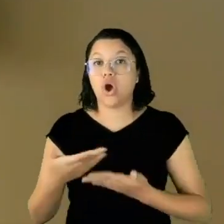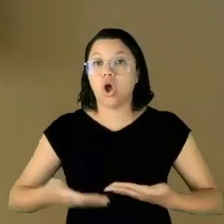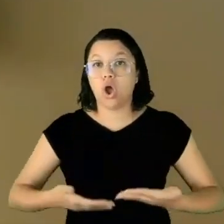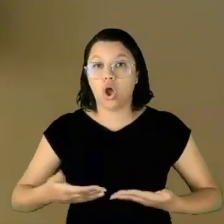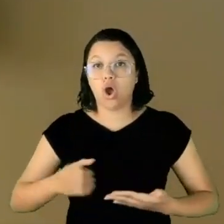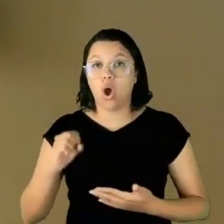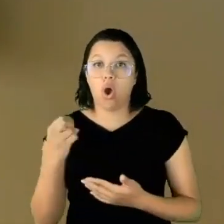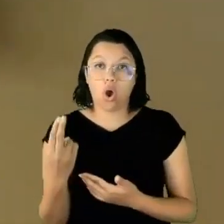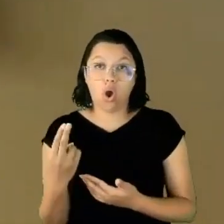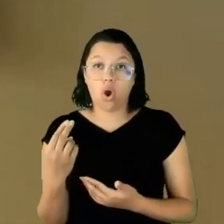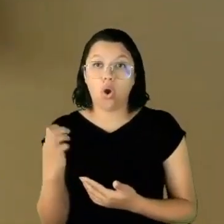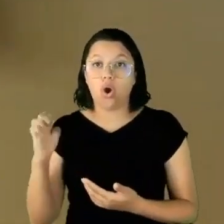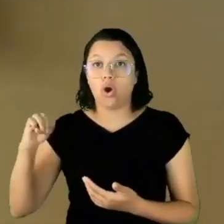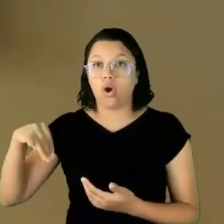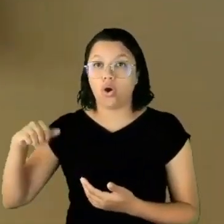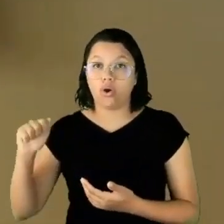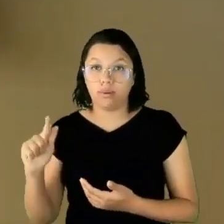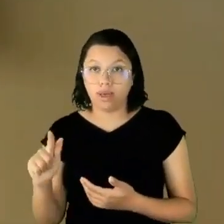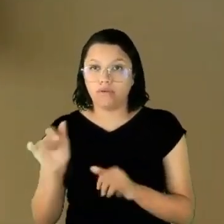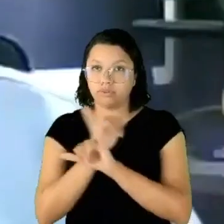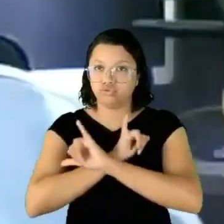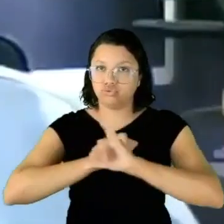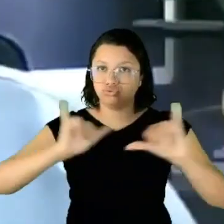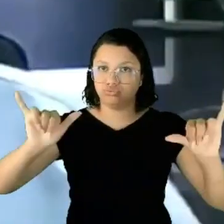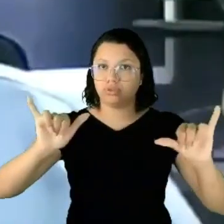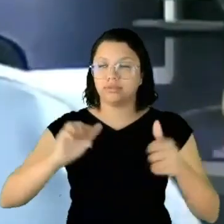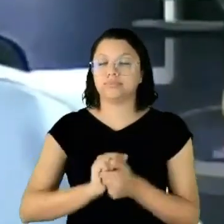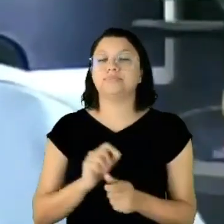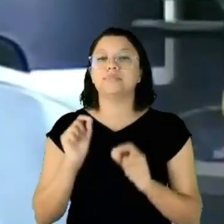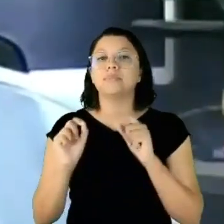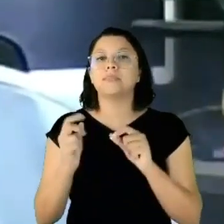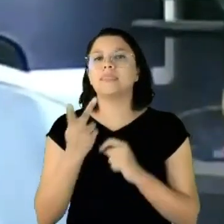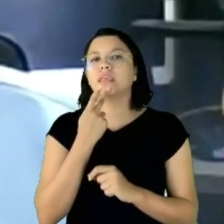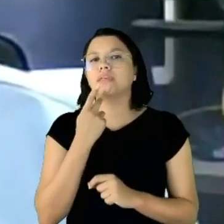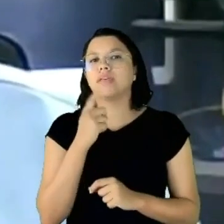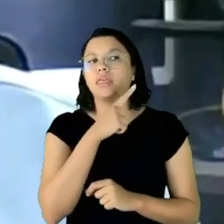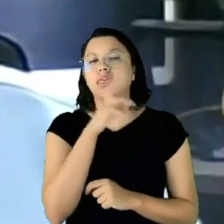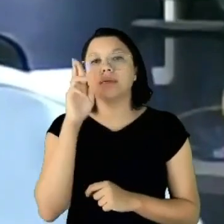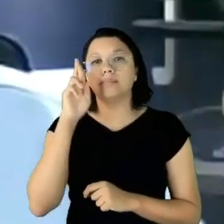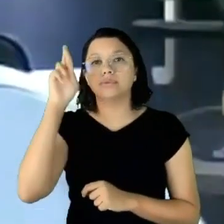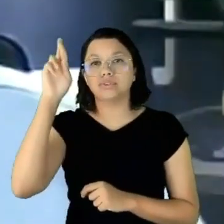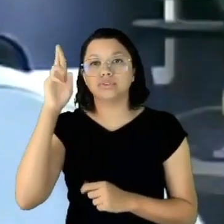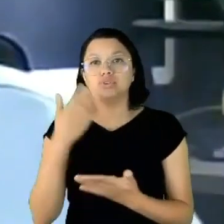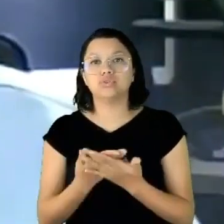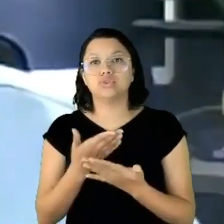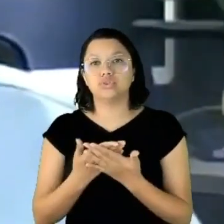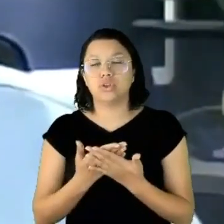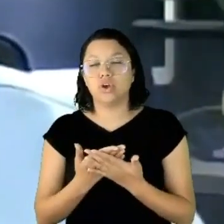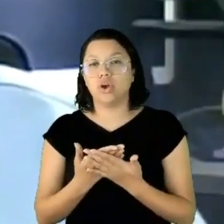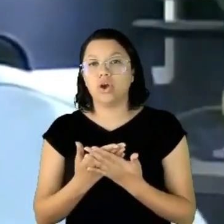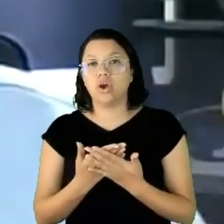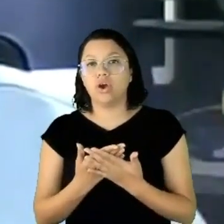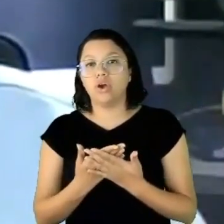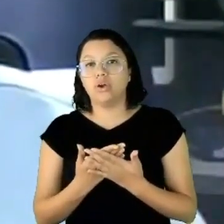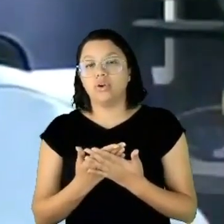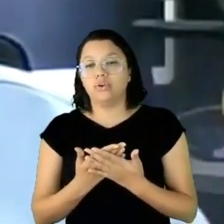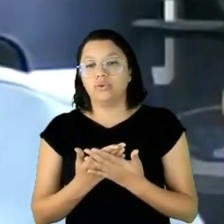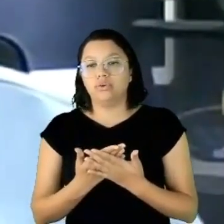servidores aí vai ser divulgado o que eu sugeri lá para o diretor da escola